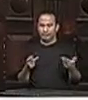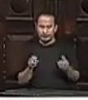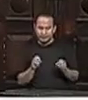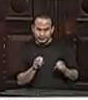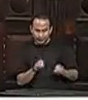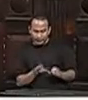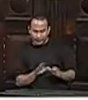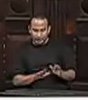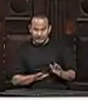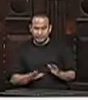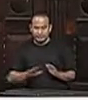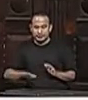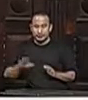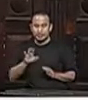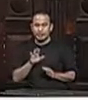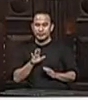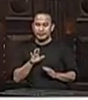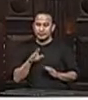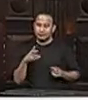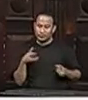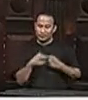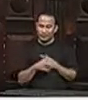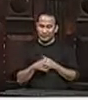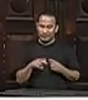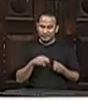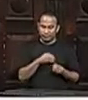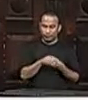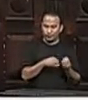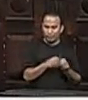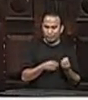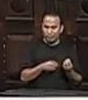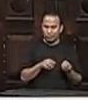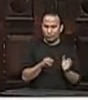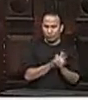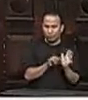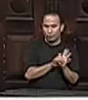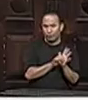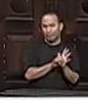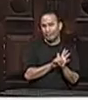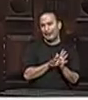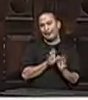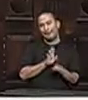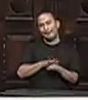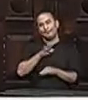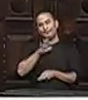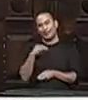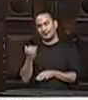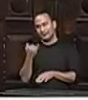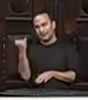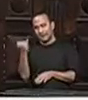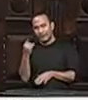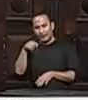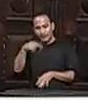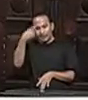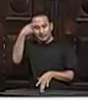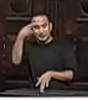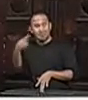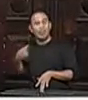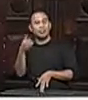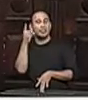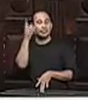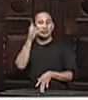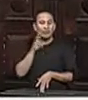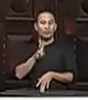nossas crianças de serem cooptadas pelo mundo das drogas. Mas mais do que isso, imaginar, deputado Valdec, que